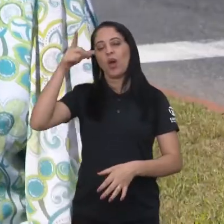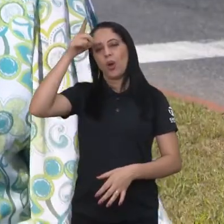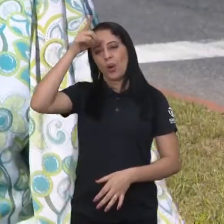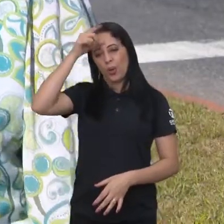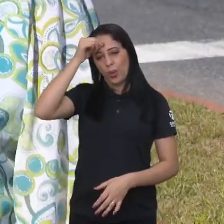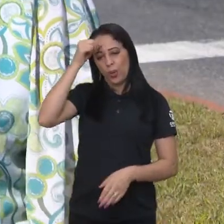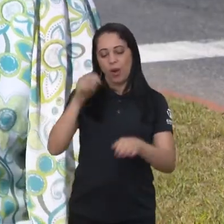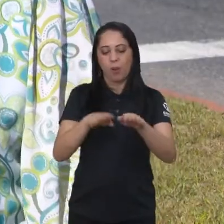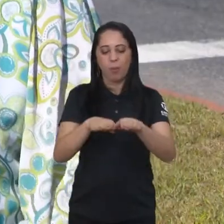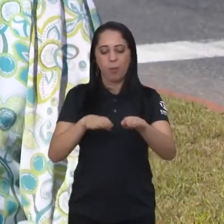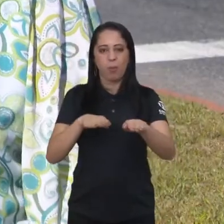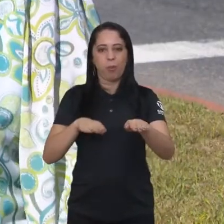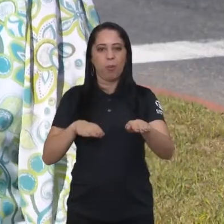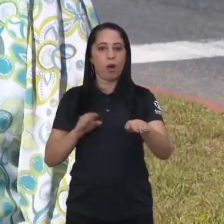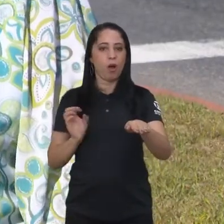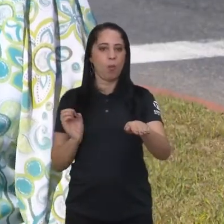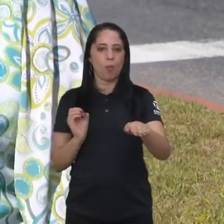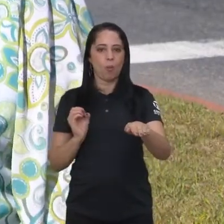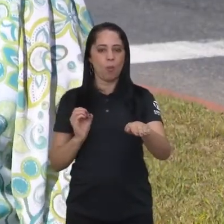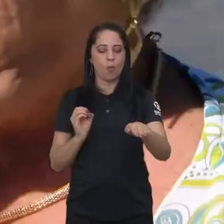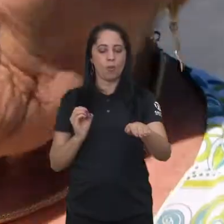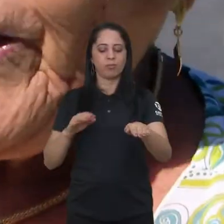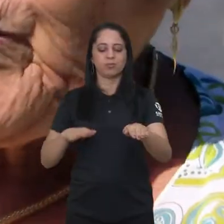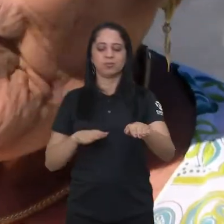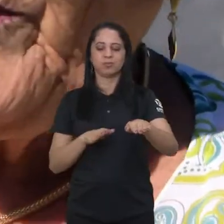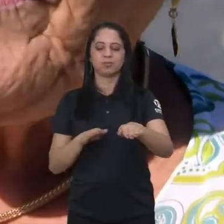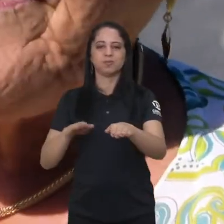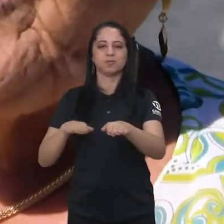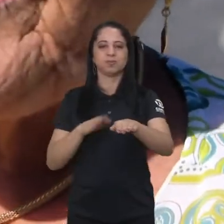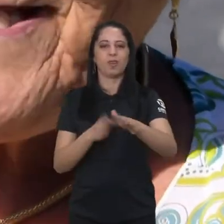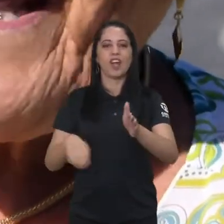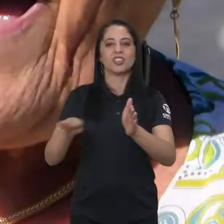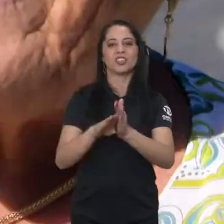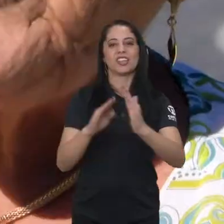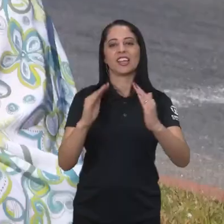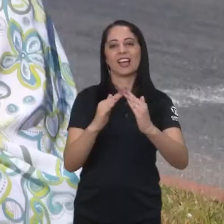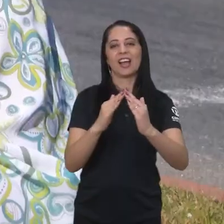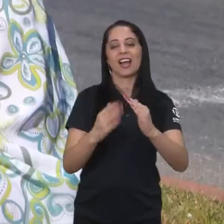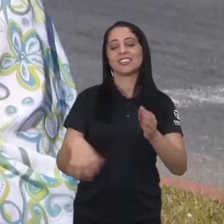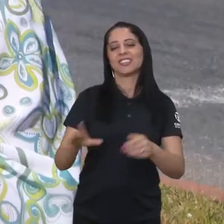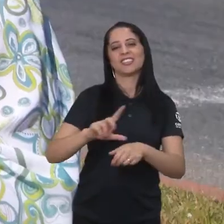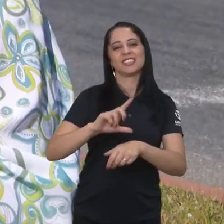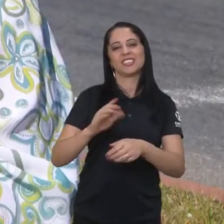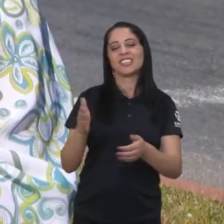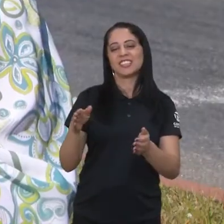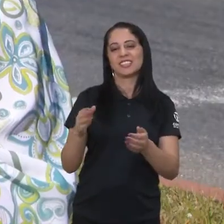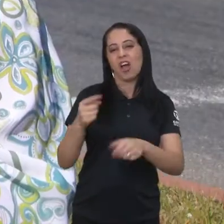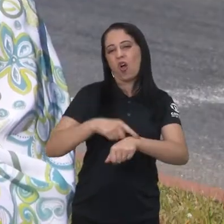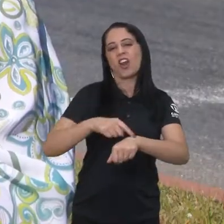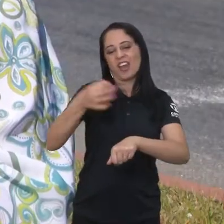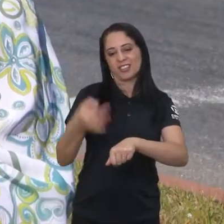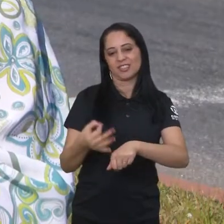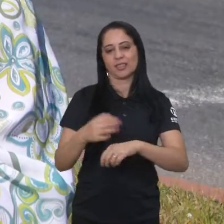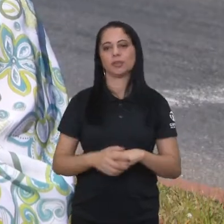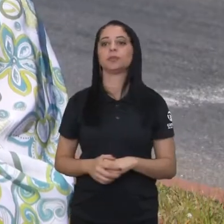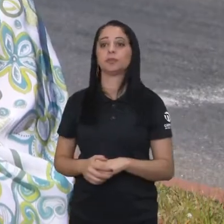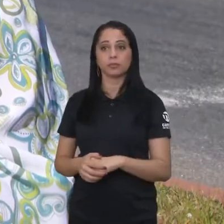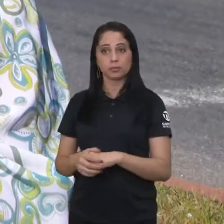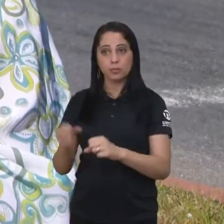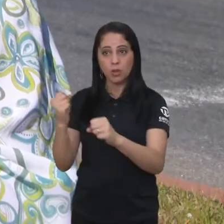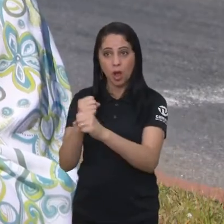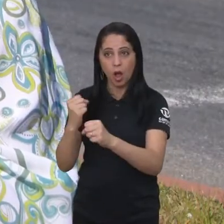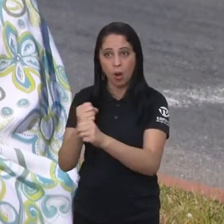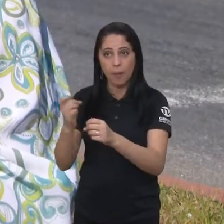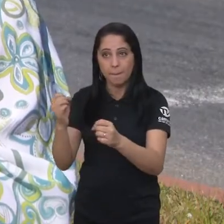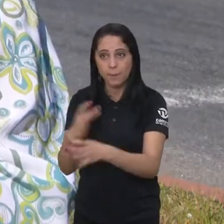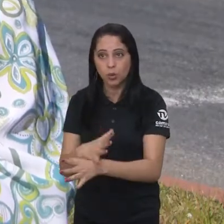Sem engarrafamentos, pode chegar mais cedo em casa e aproveitar melhor o tempo livre. Depois das obras é uma maravilha,